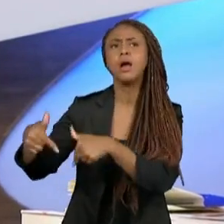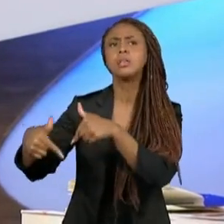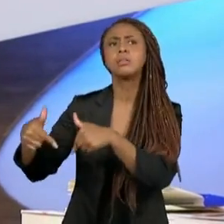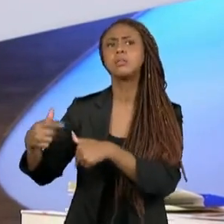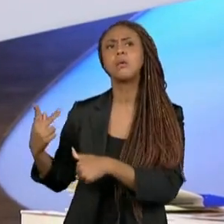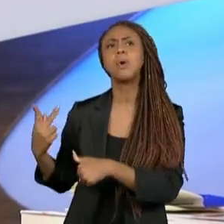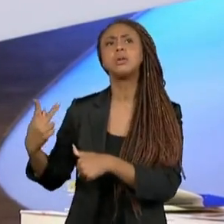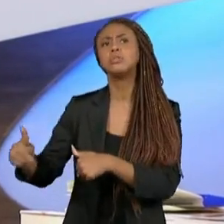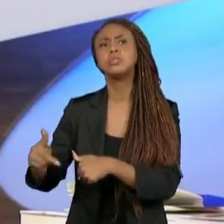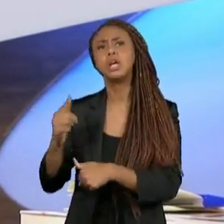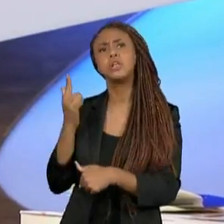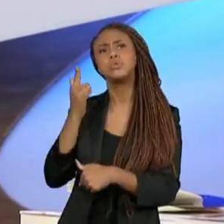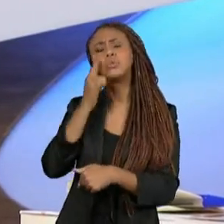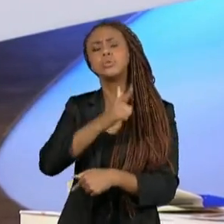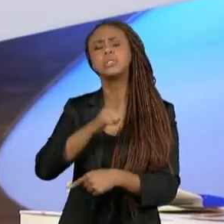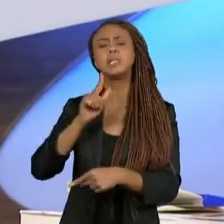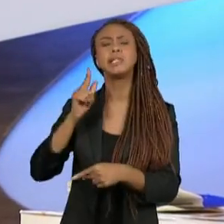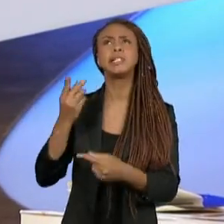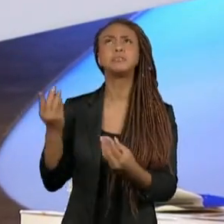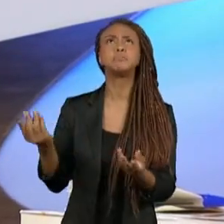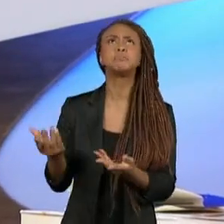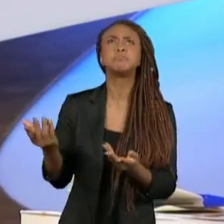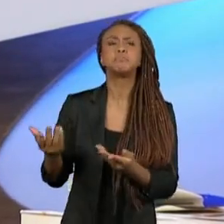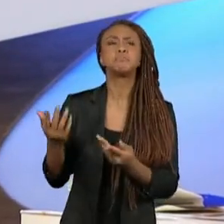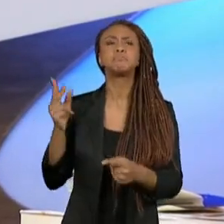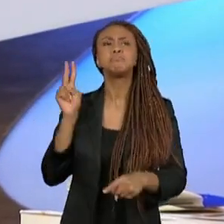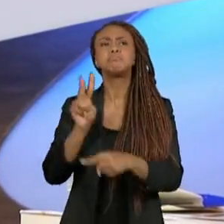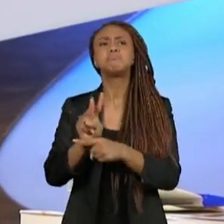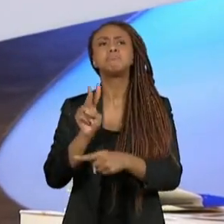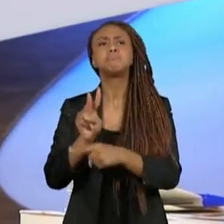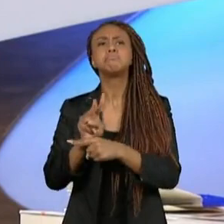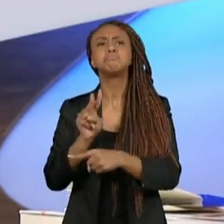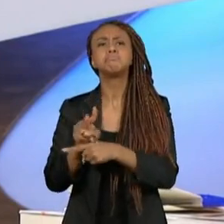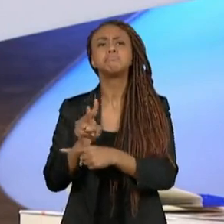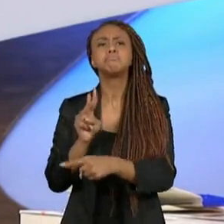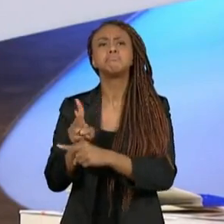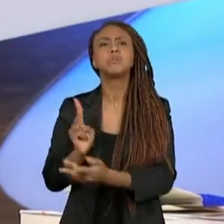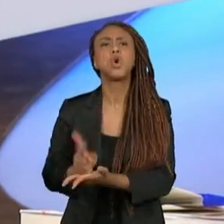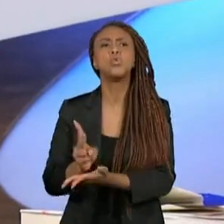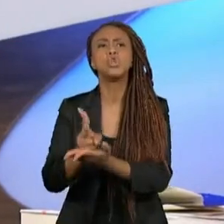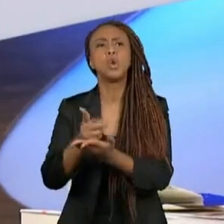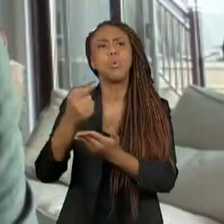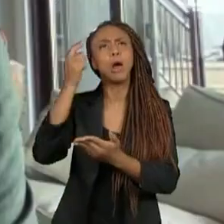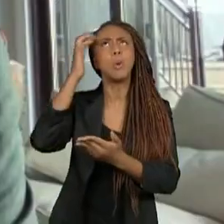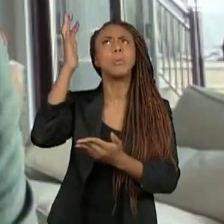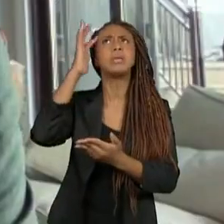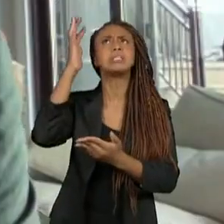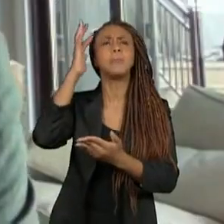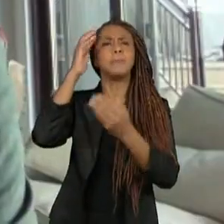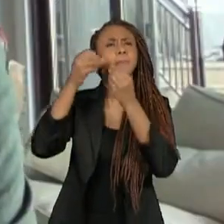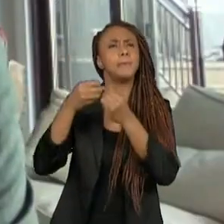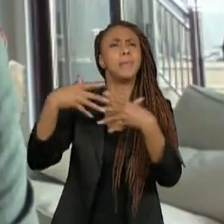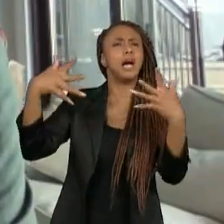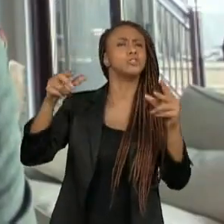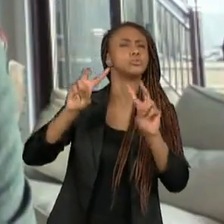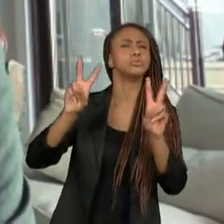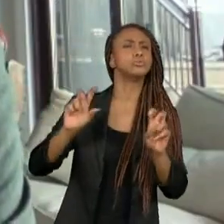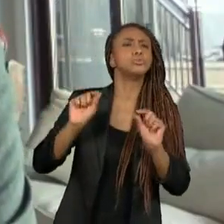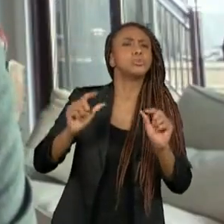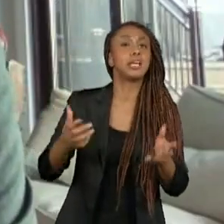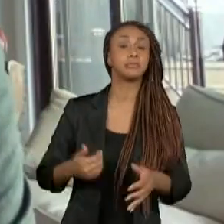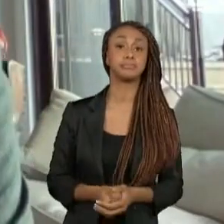nessa preservação do pensamento mágico entre as populações? Well, one of the